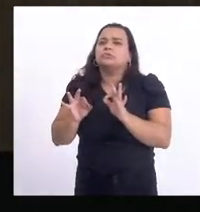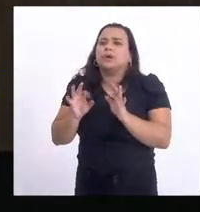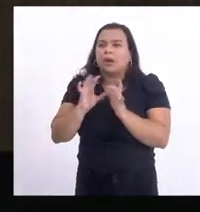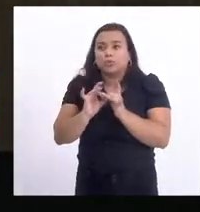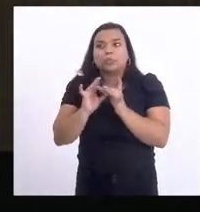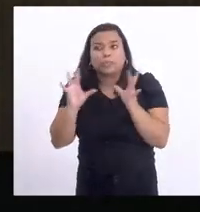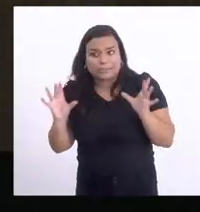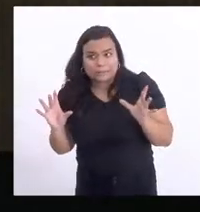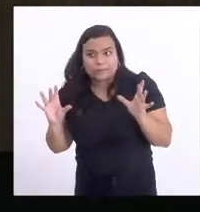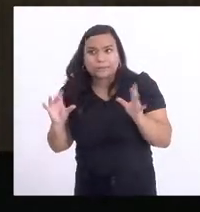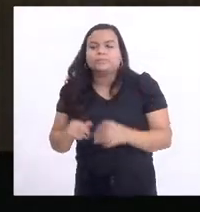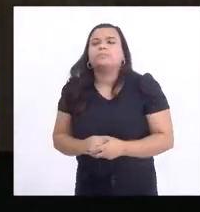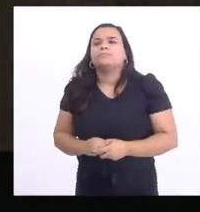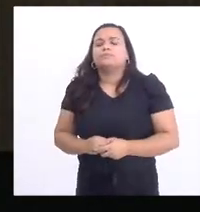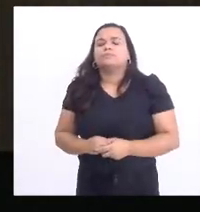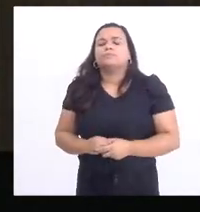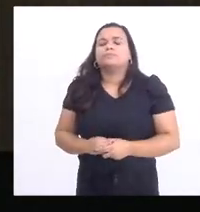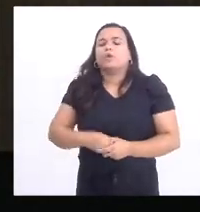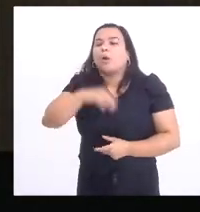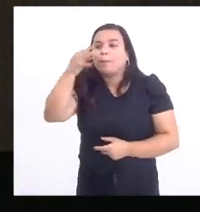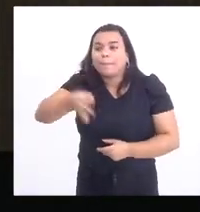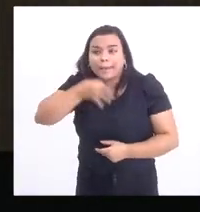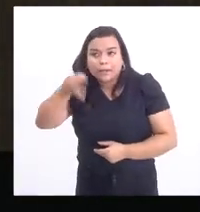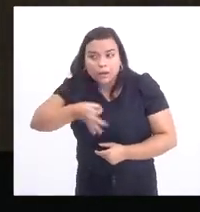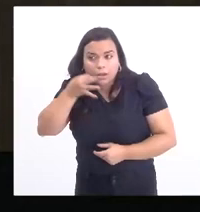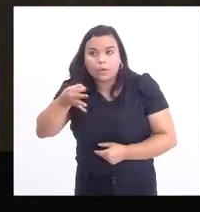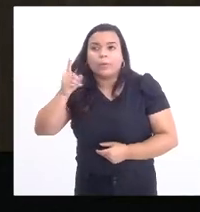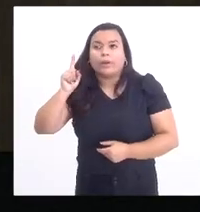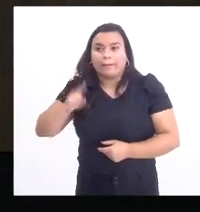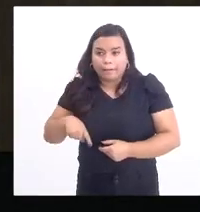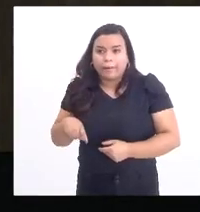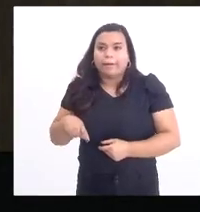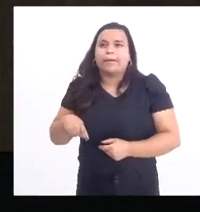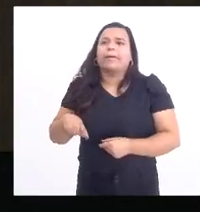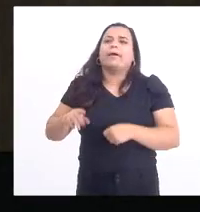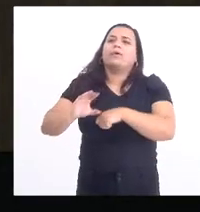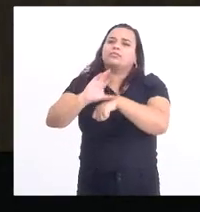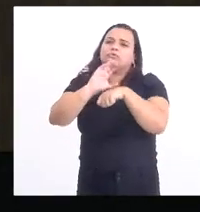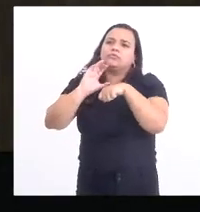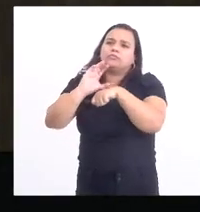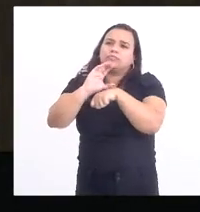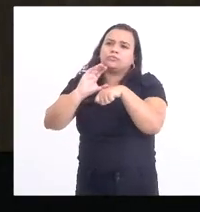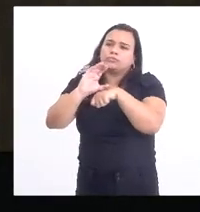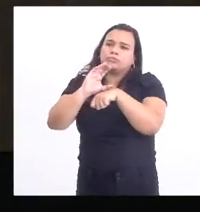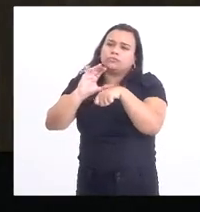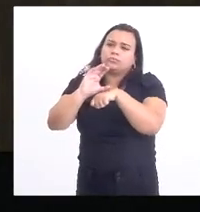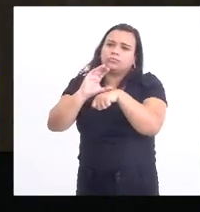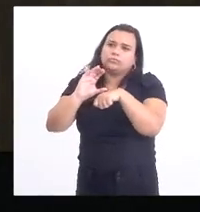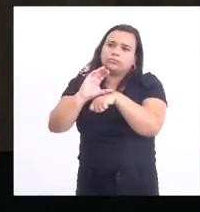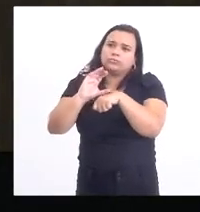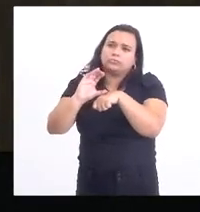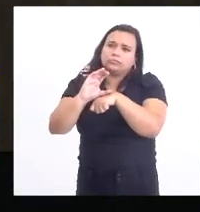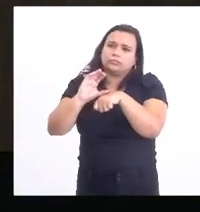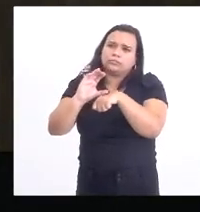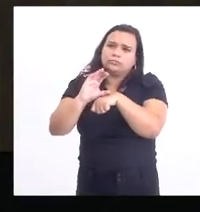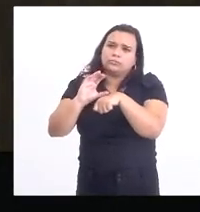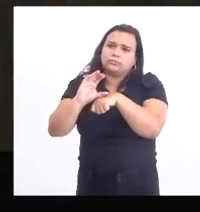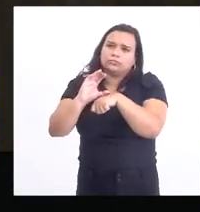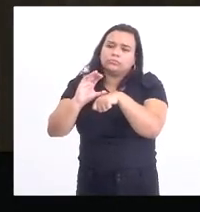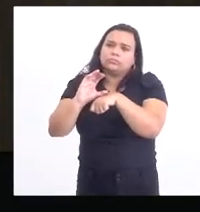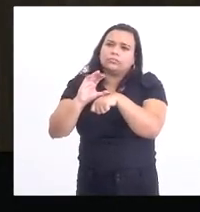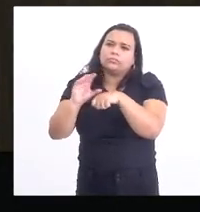autorizativo. O parecer é pela constitucionalidade, senhor presidente. Lembra daquela reunião da Enel lá para a gente...